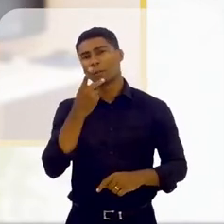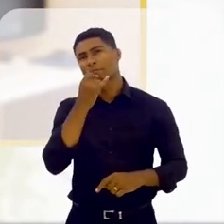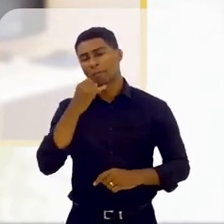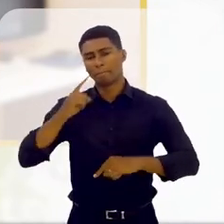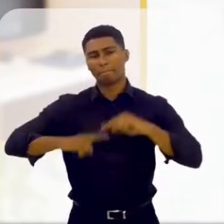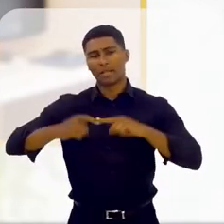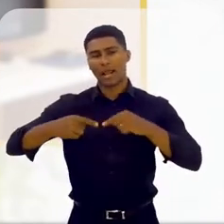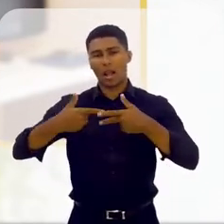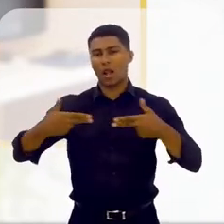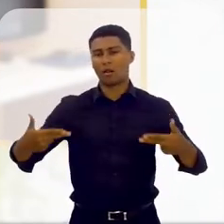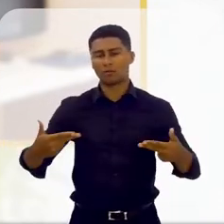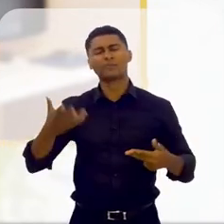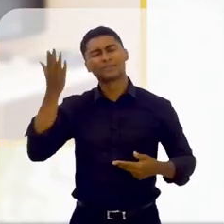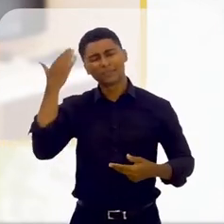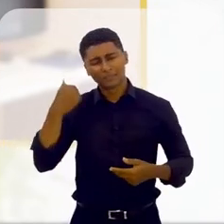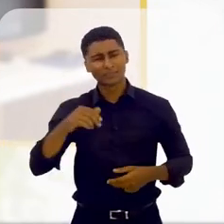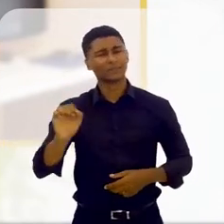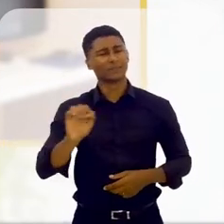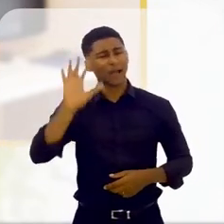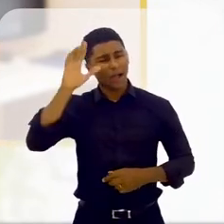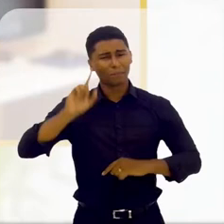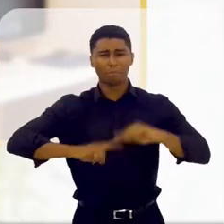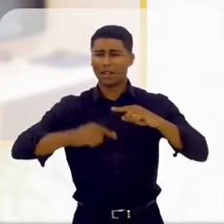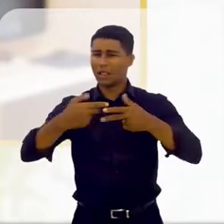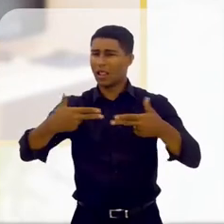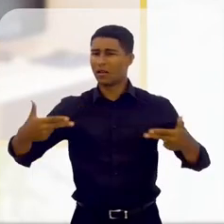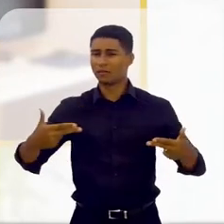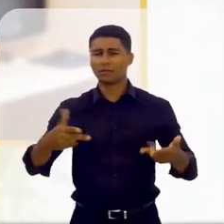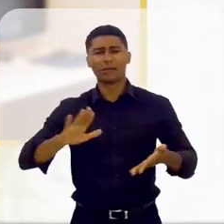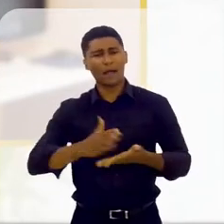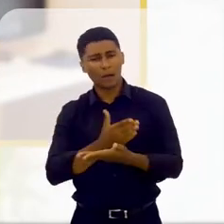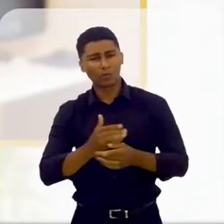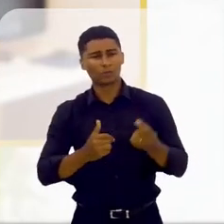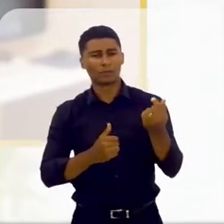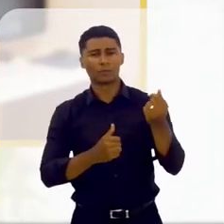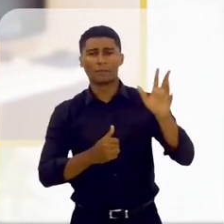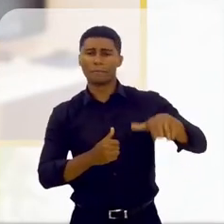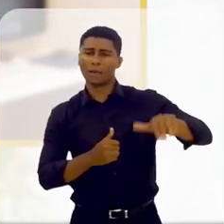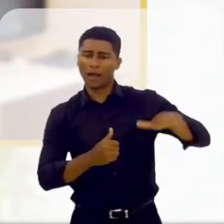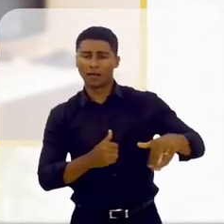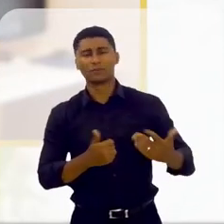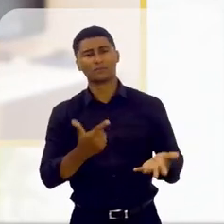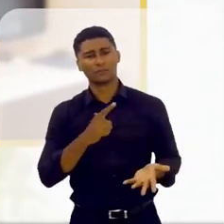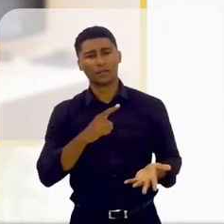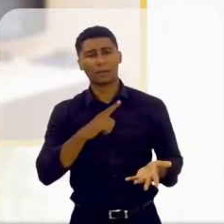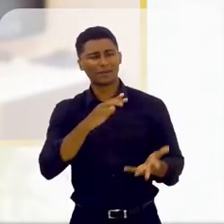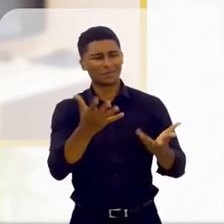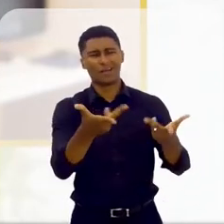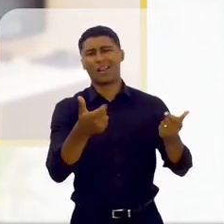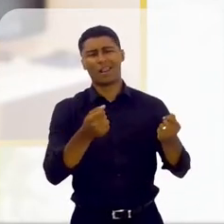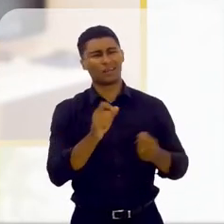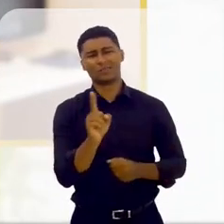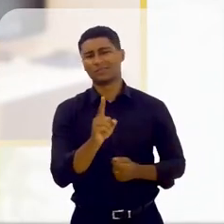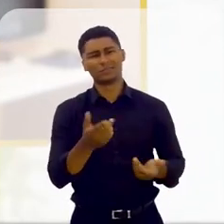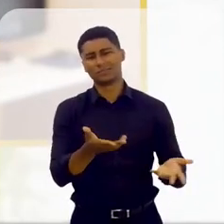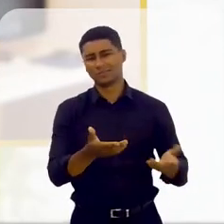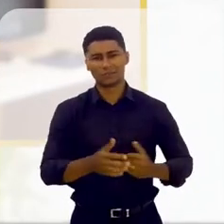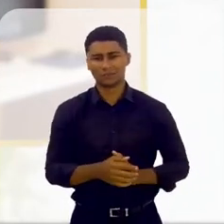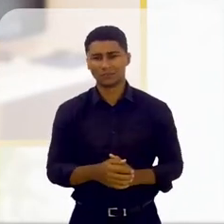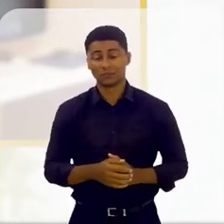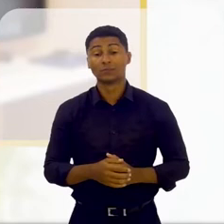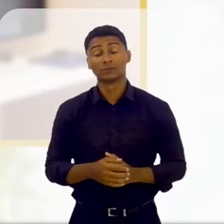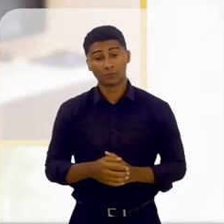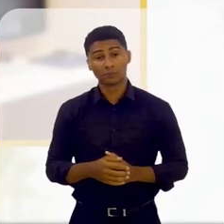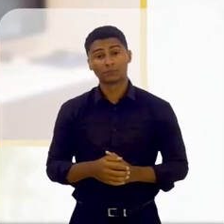equipamento. A gente sabe que equipamento é caro. Tem equipamento barato? Tem, mas que não é de boa qualidade. E